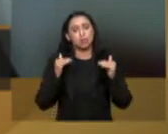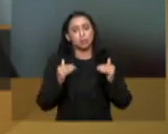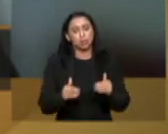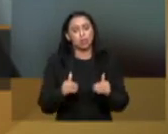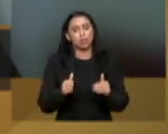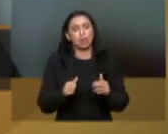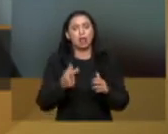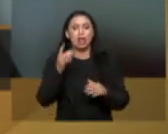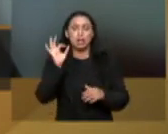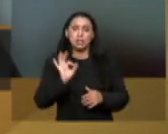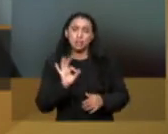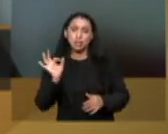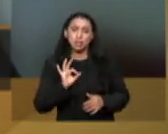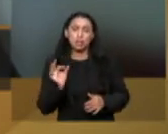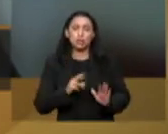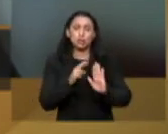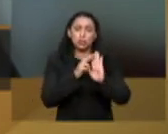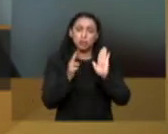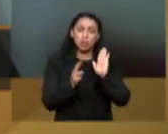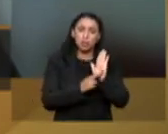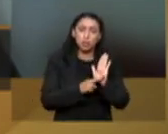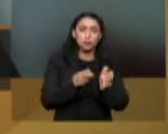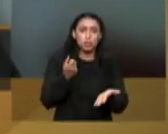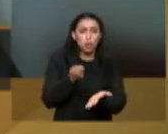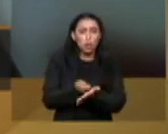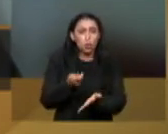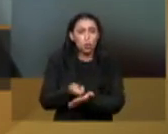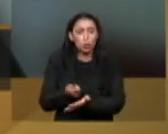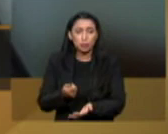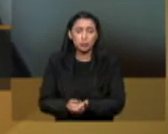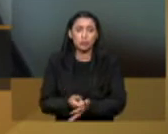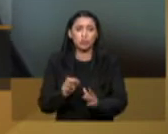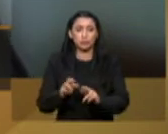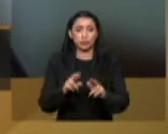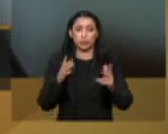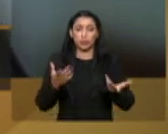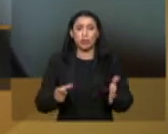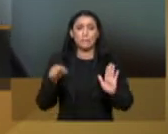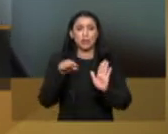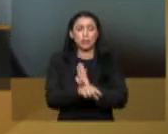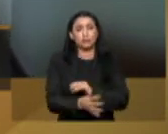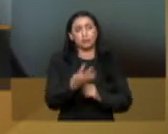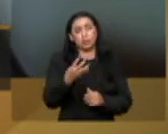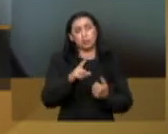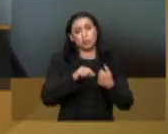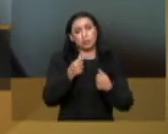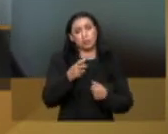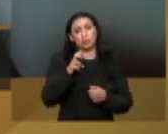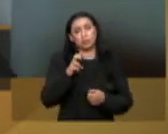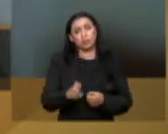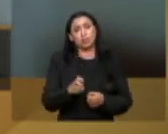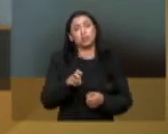alíquotas inseridas no âmbito do regime especial de cobrança das contribuições de referência, parágrafo 4º do artigo 5º da